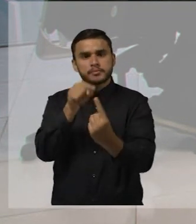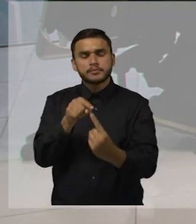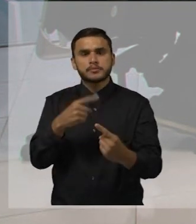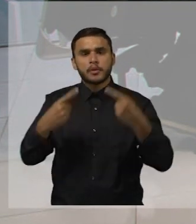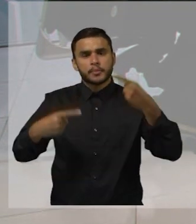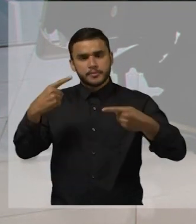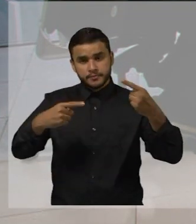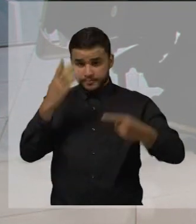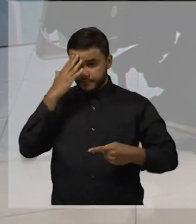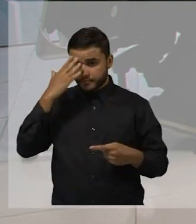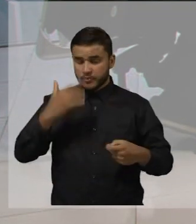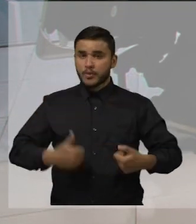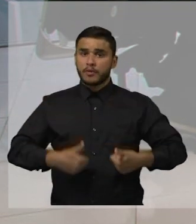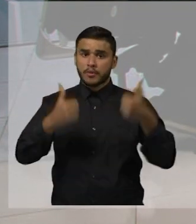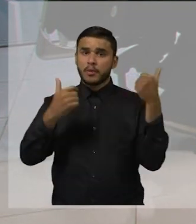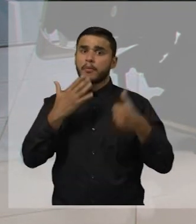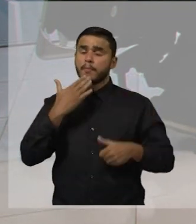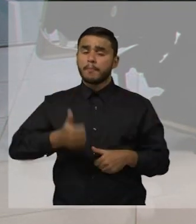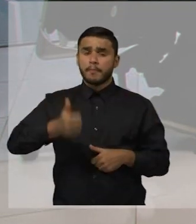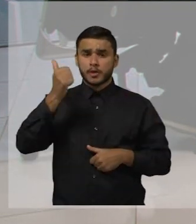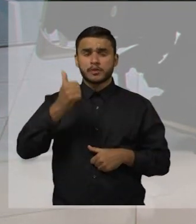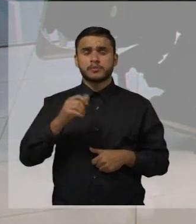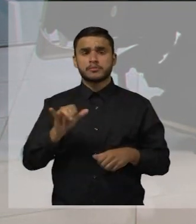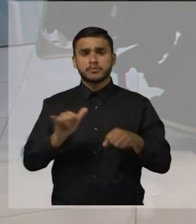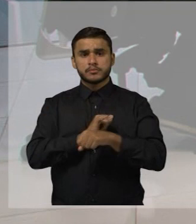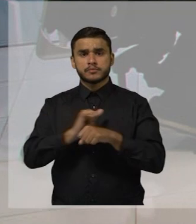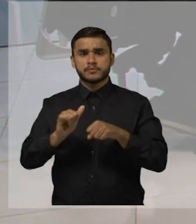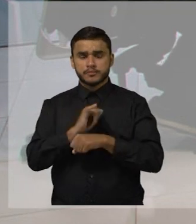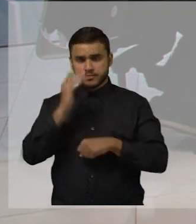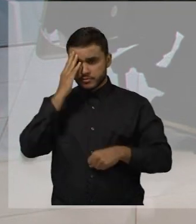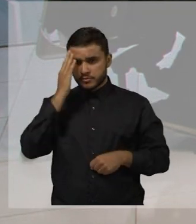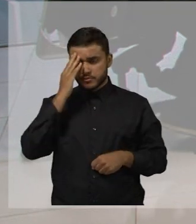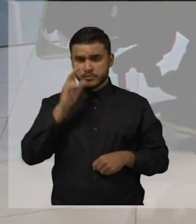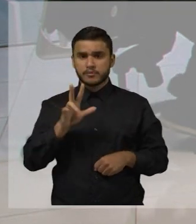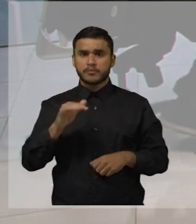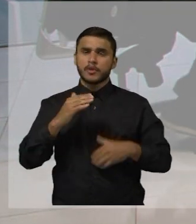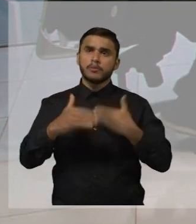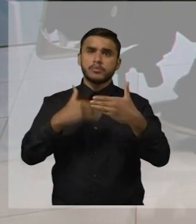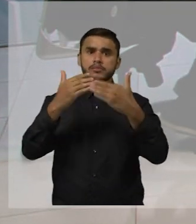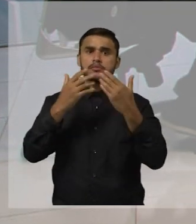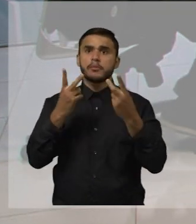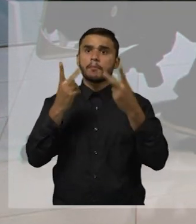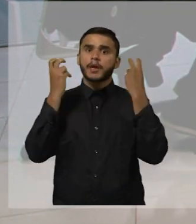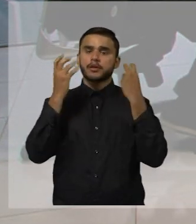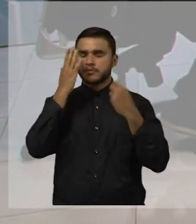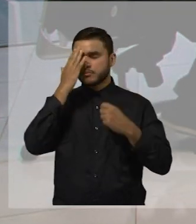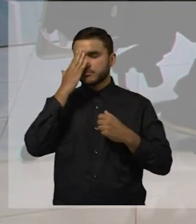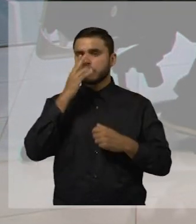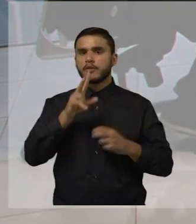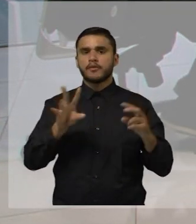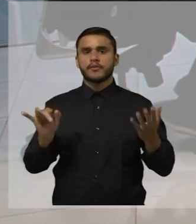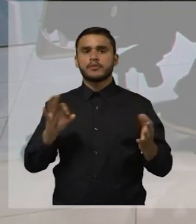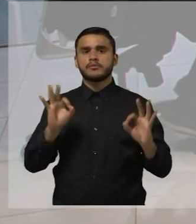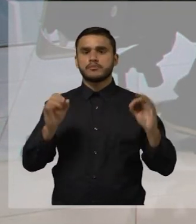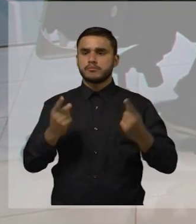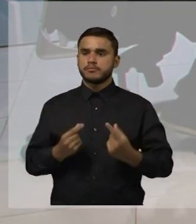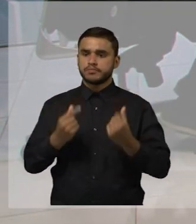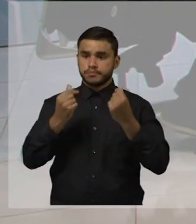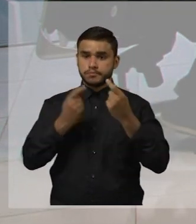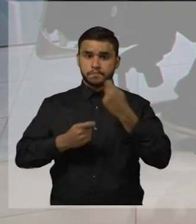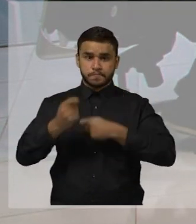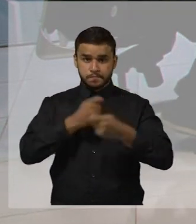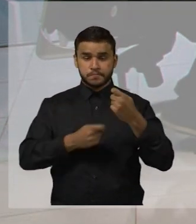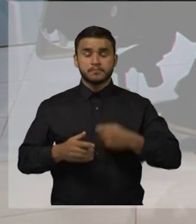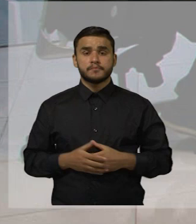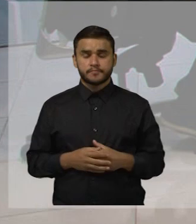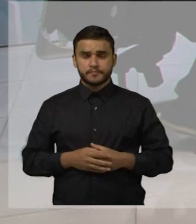que foi aprimorando ao longo do tempo e se foi atraindo esses investimentos e gerando essa economia. Arnaldo,